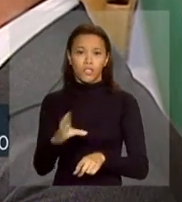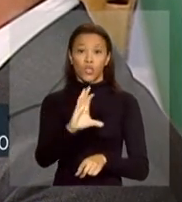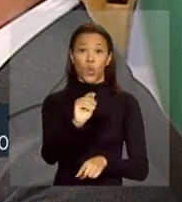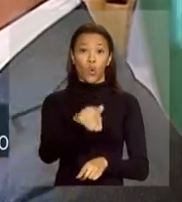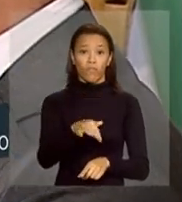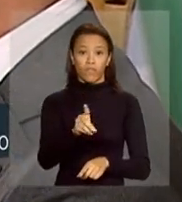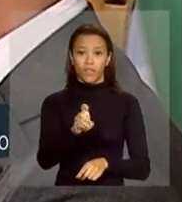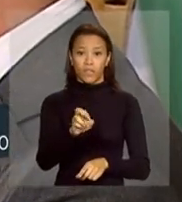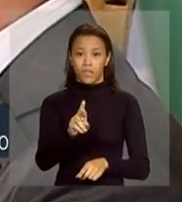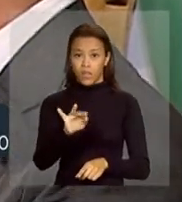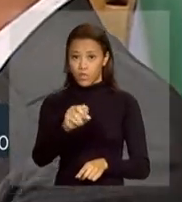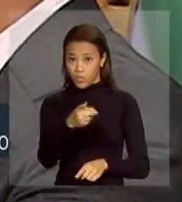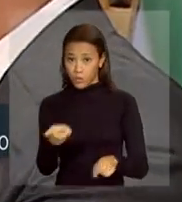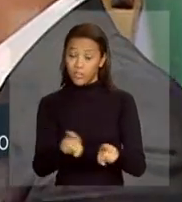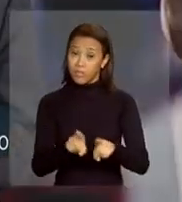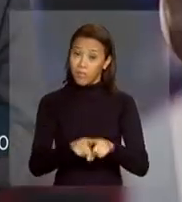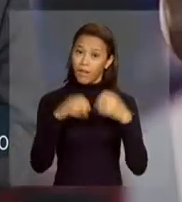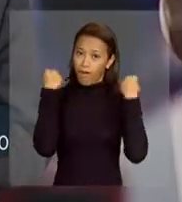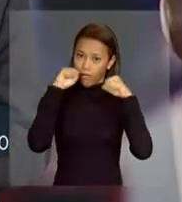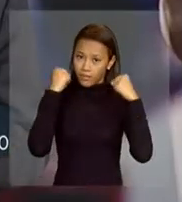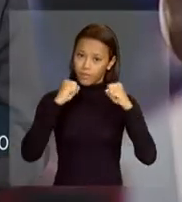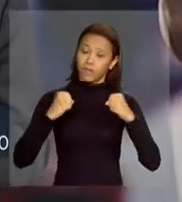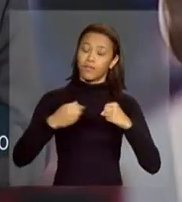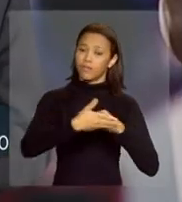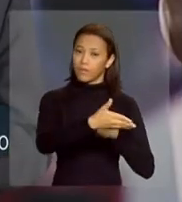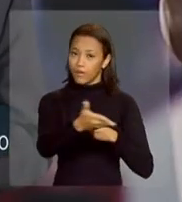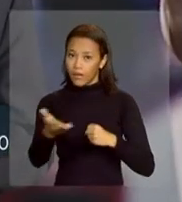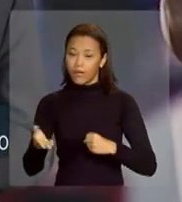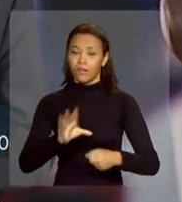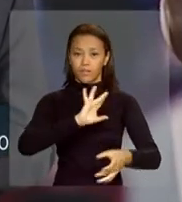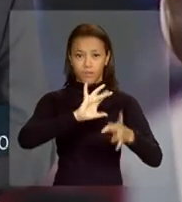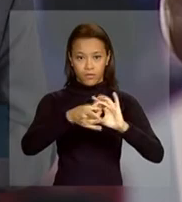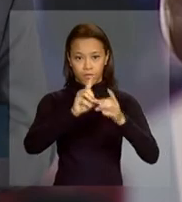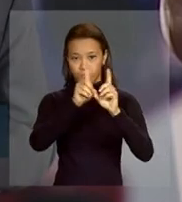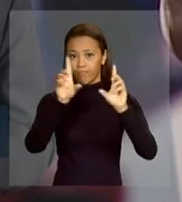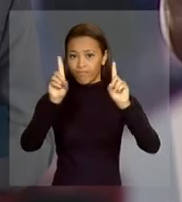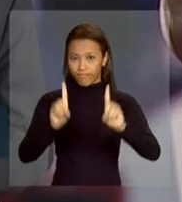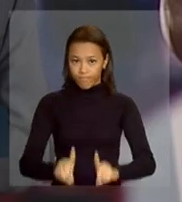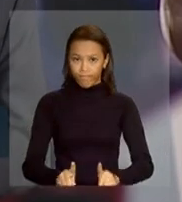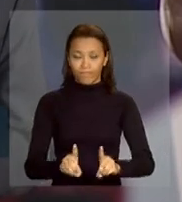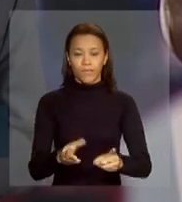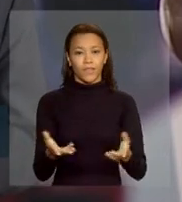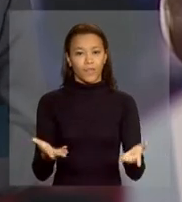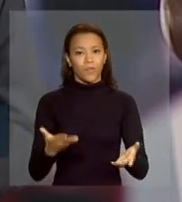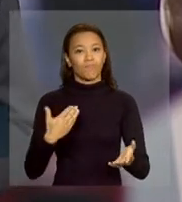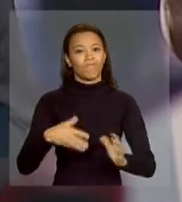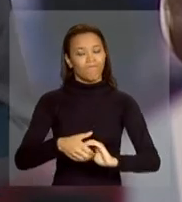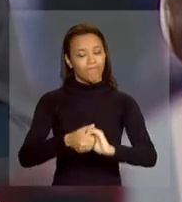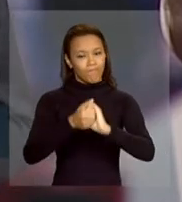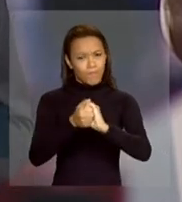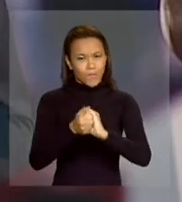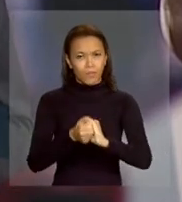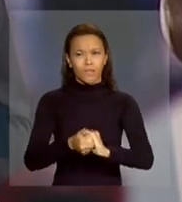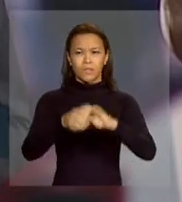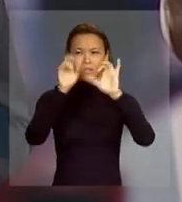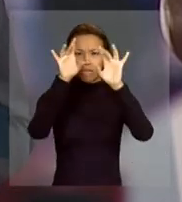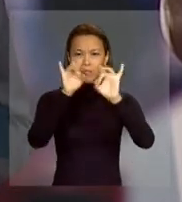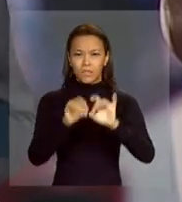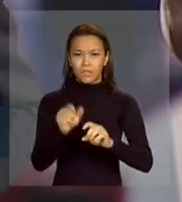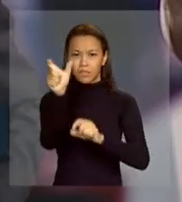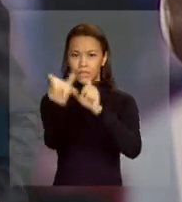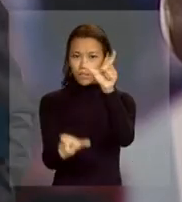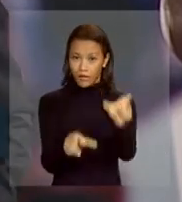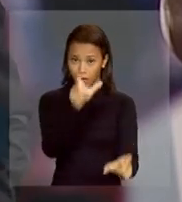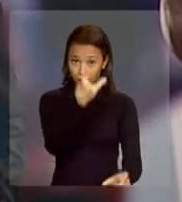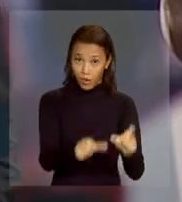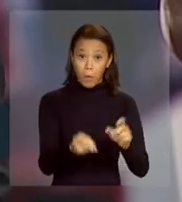federações e atletas Paraolímpicos permite uma saudação especial as nossas